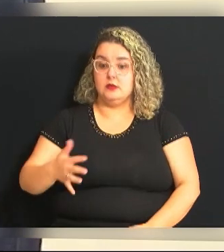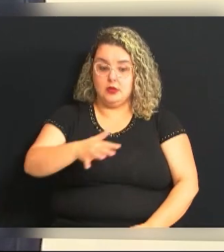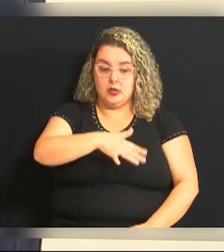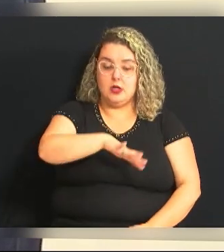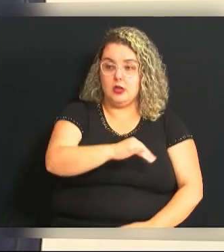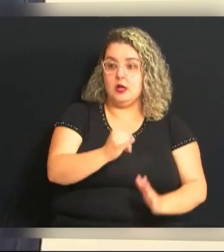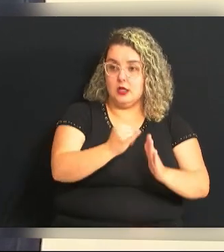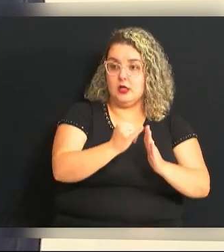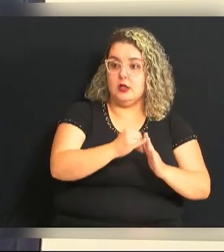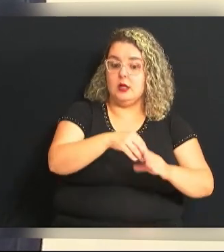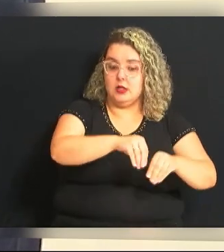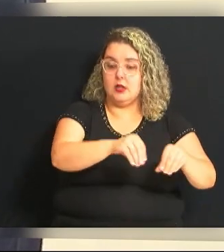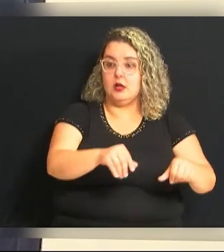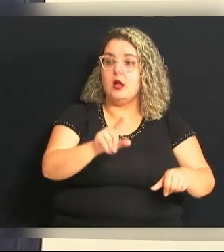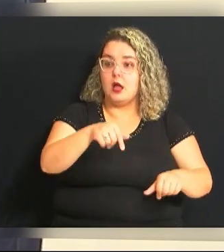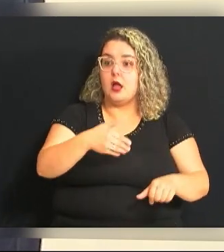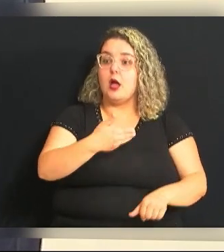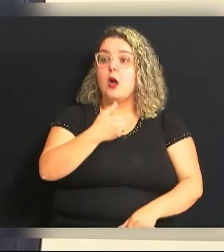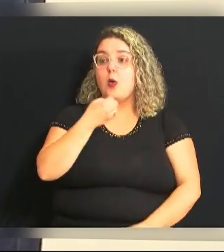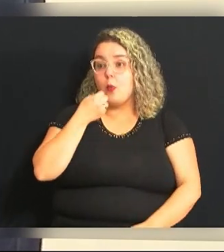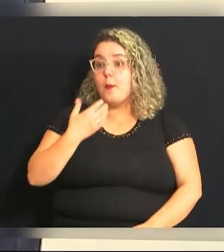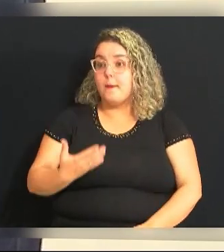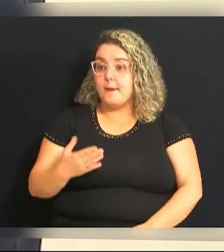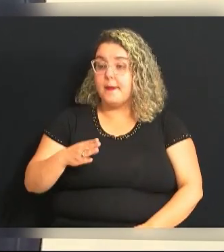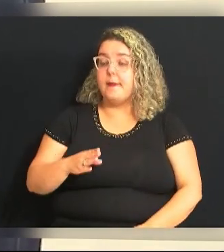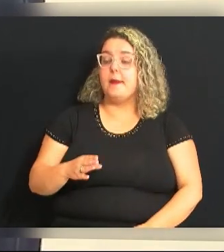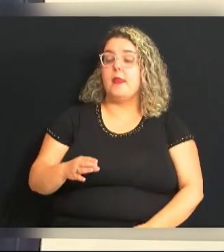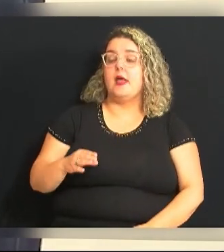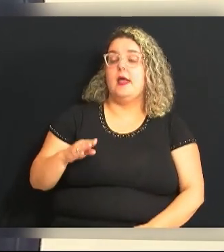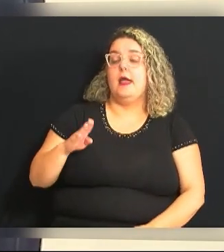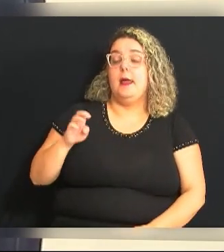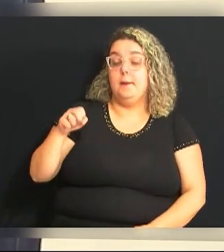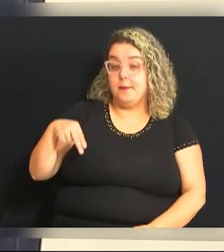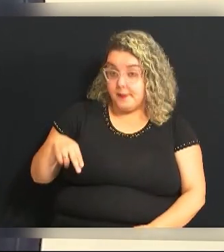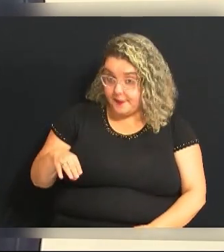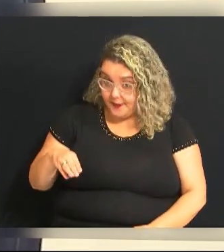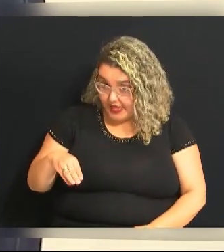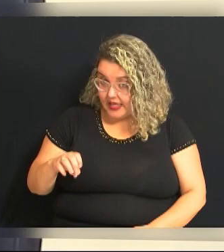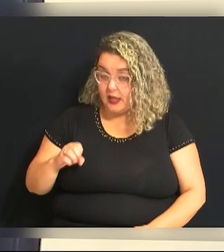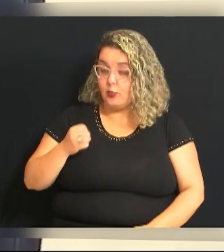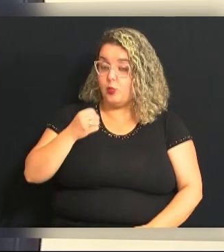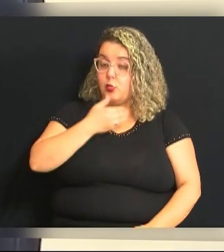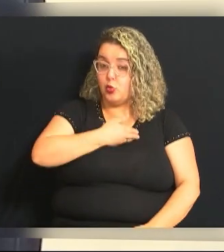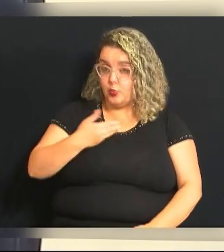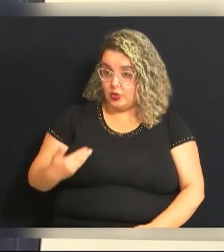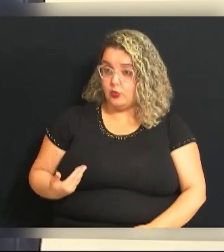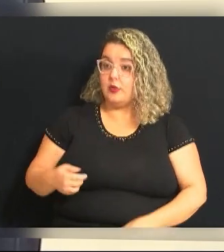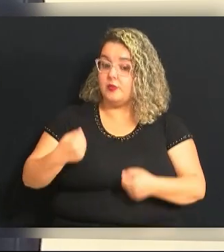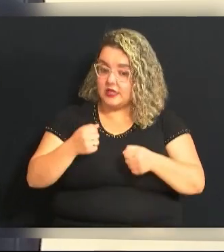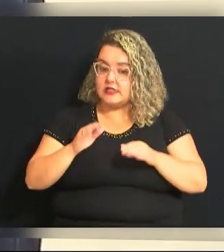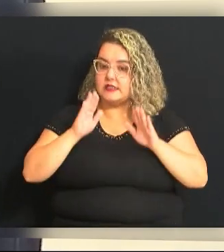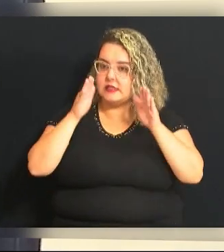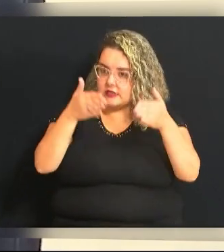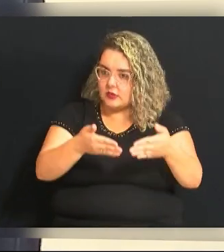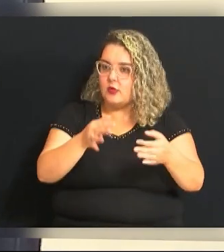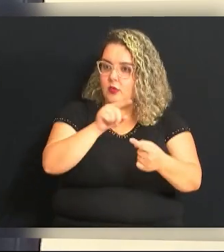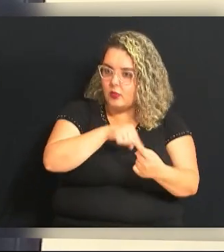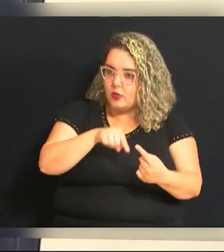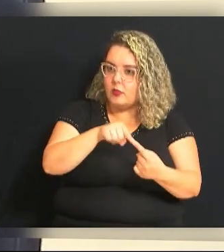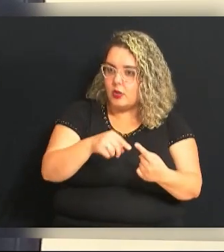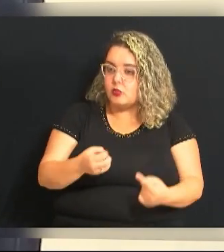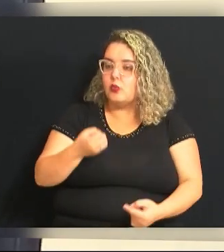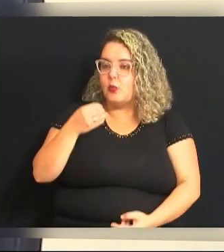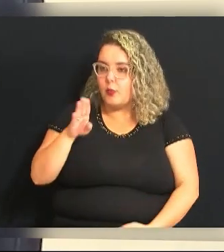aquele imóvel, aquela terra, é um bem público e, como bem público, deve ter destinação pública. Ou seja, é preciso que, neste momento, haja